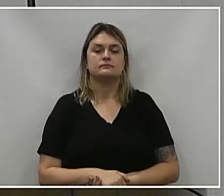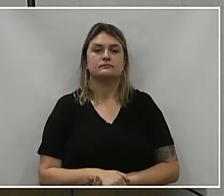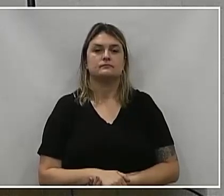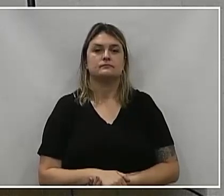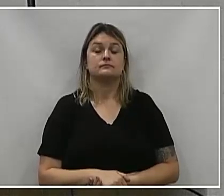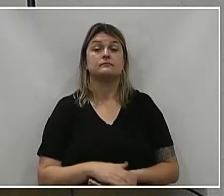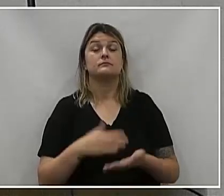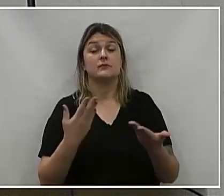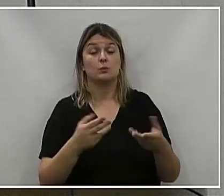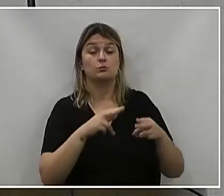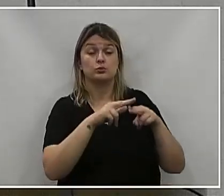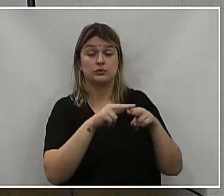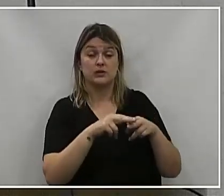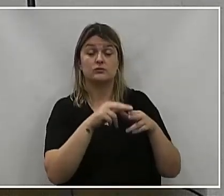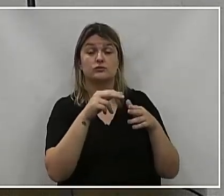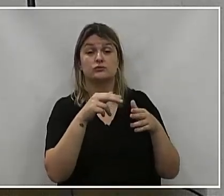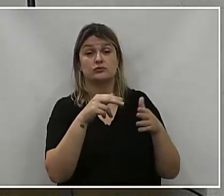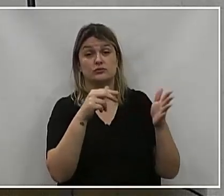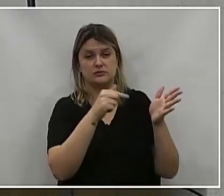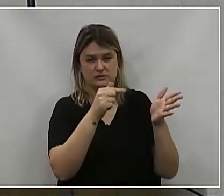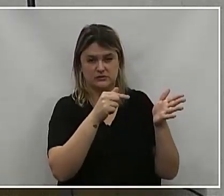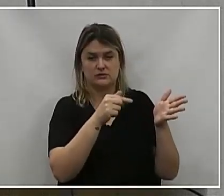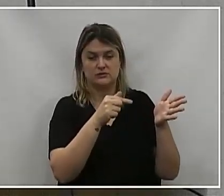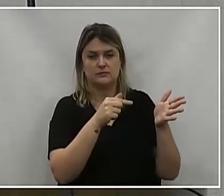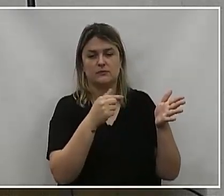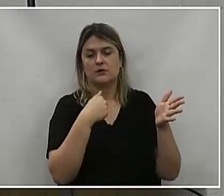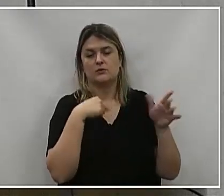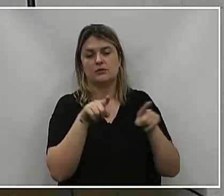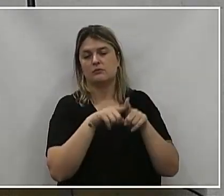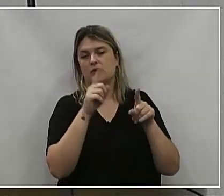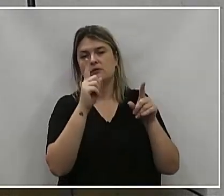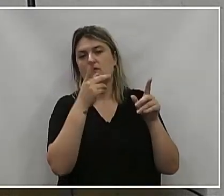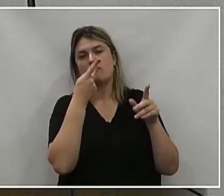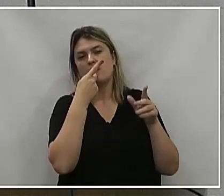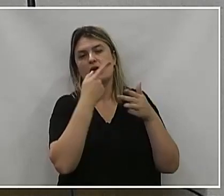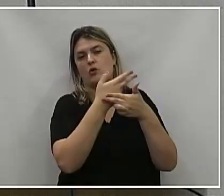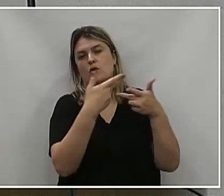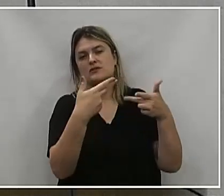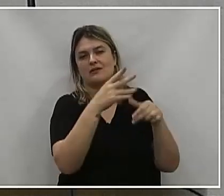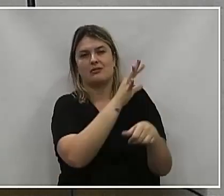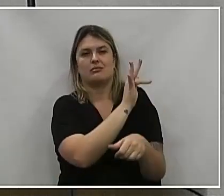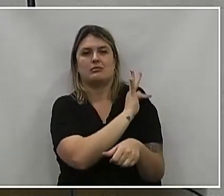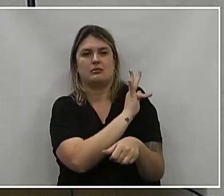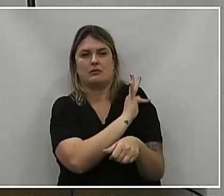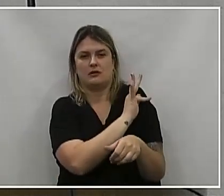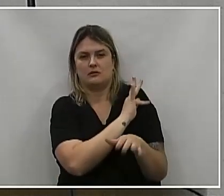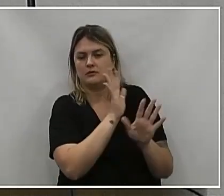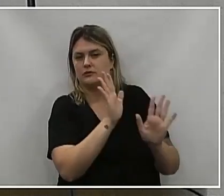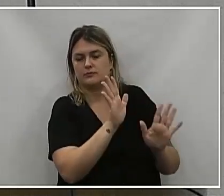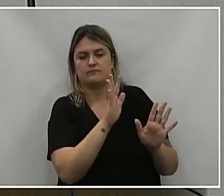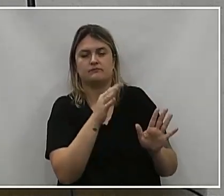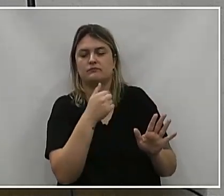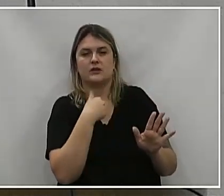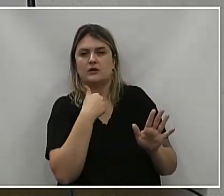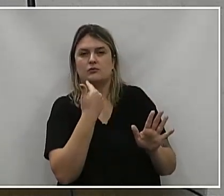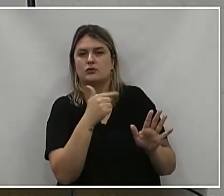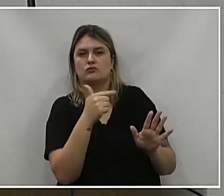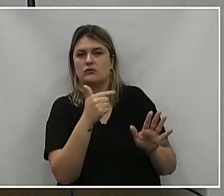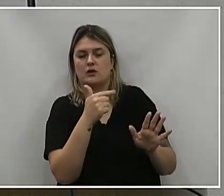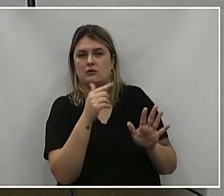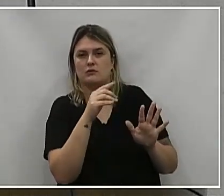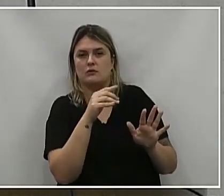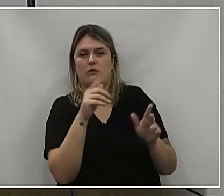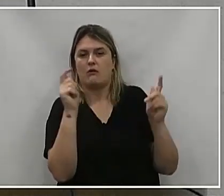Em razão disso, né, eu também não vou me ater às questões técnicas, porque aí eu estaria entrando numa seara ainda